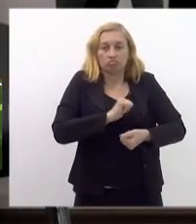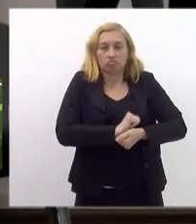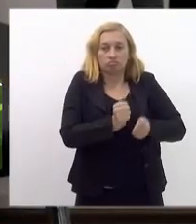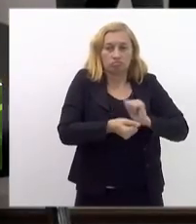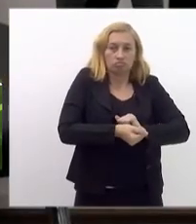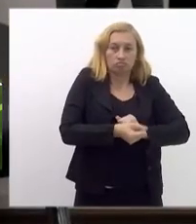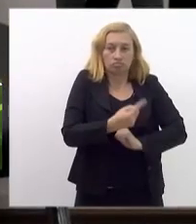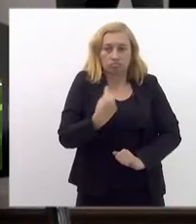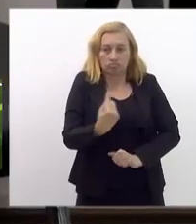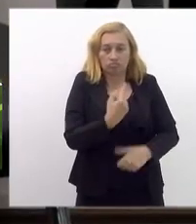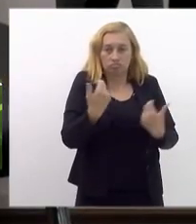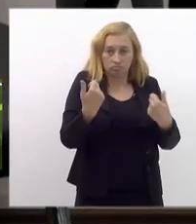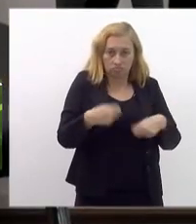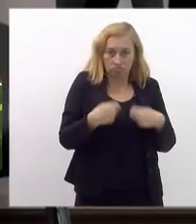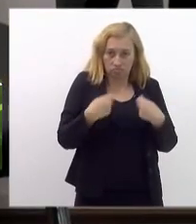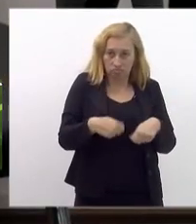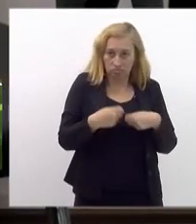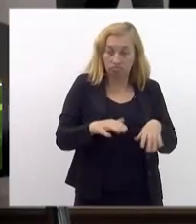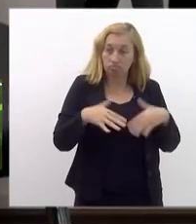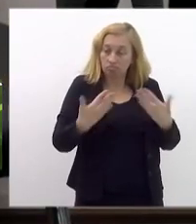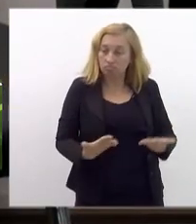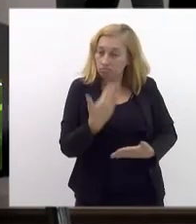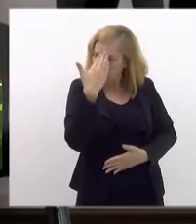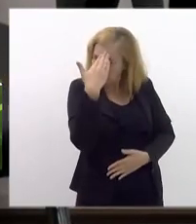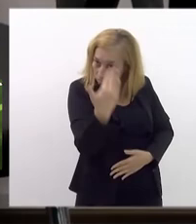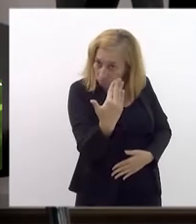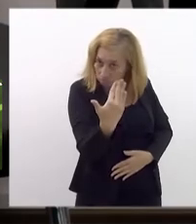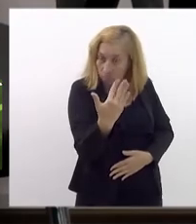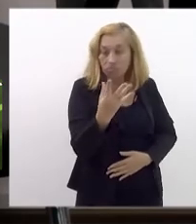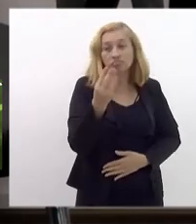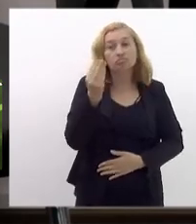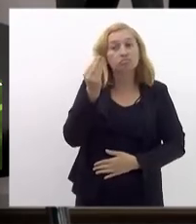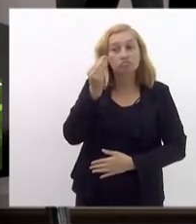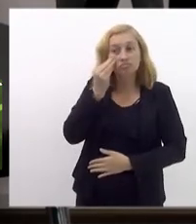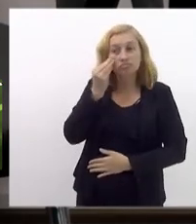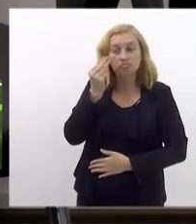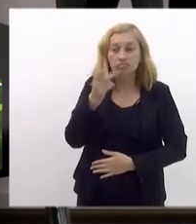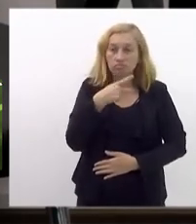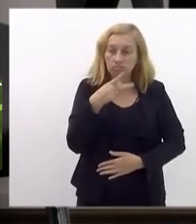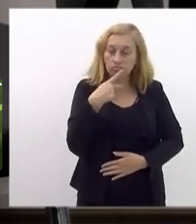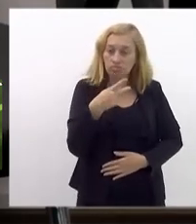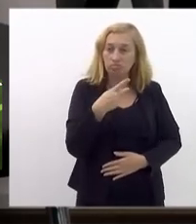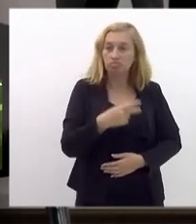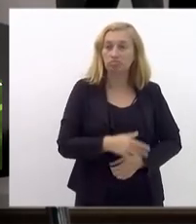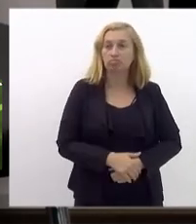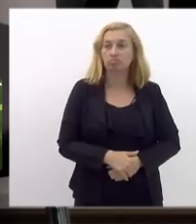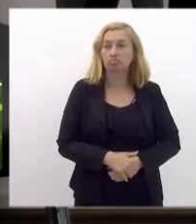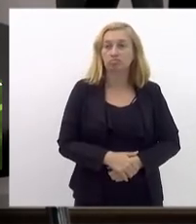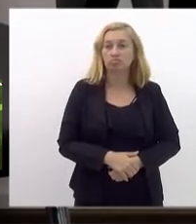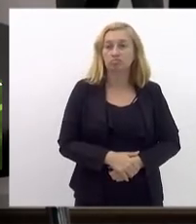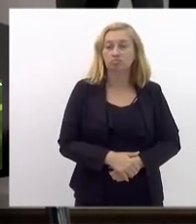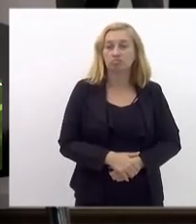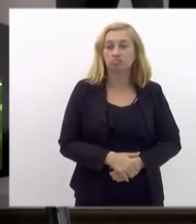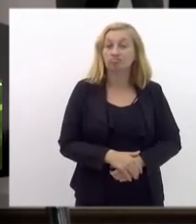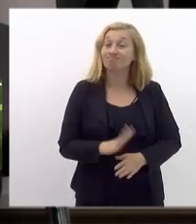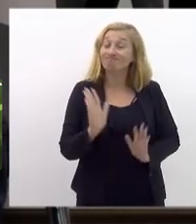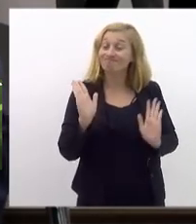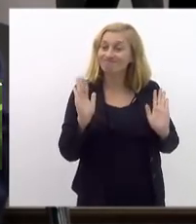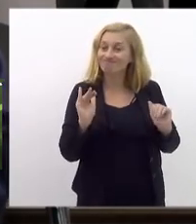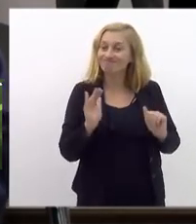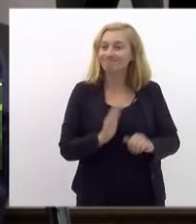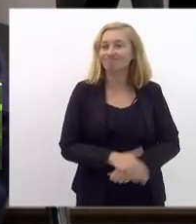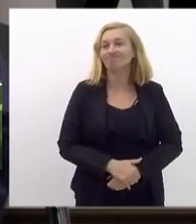às nossas necessidades. Então, agradeço a oportunidade de ter falado e até a próxima.